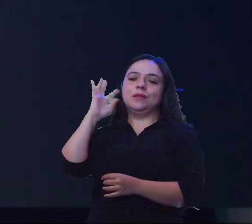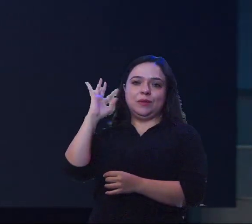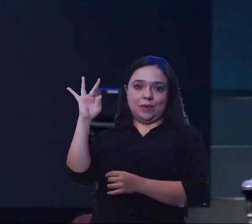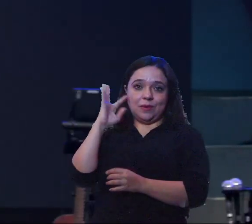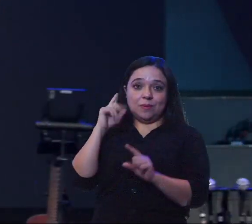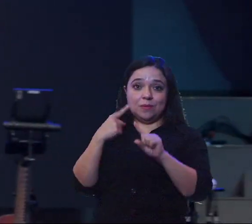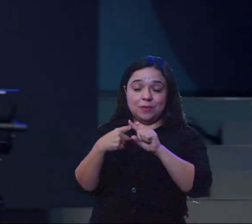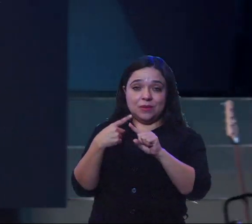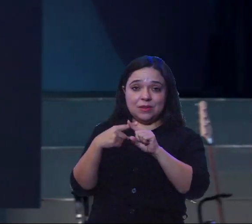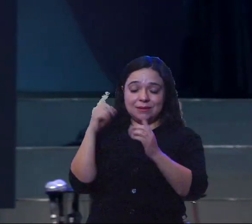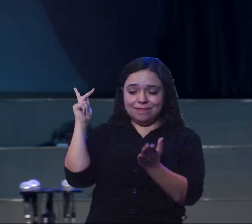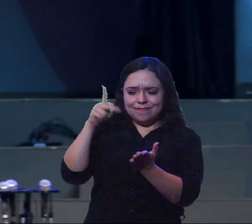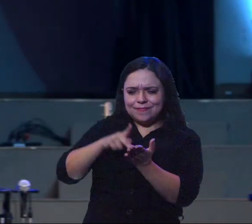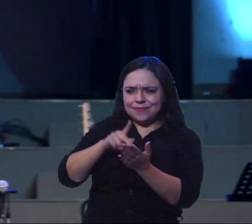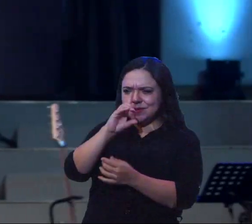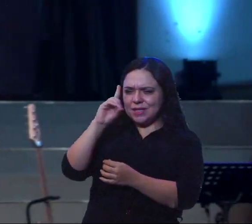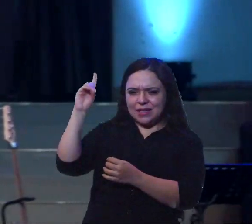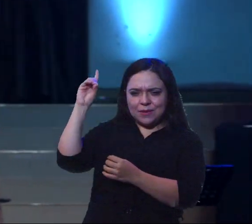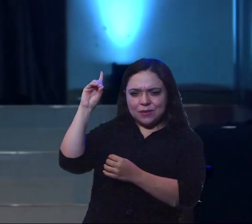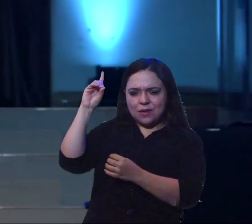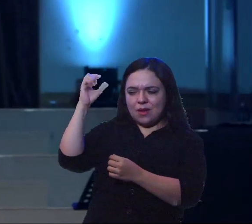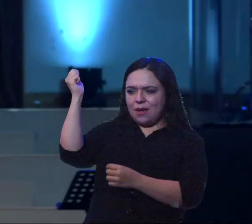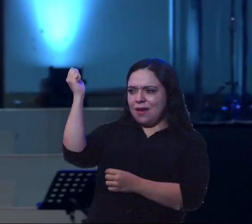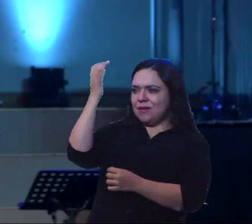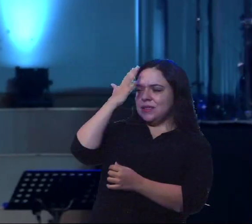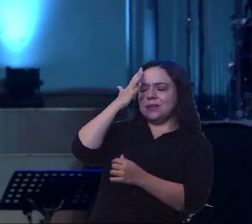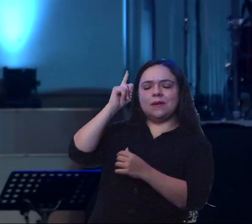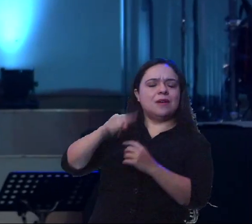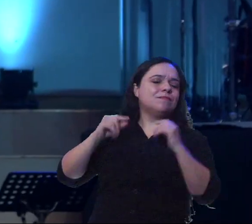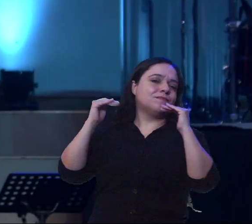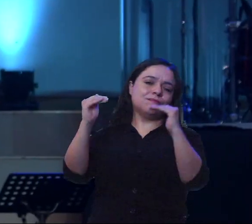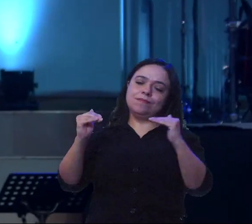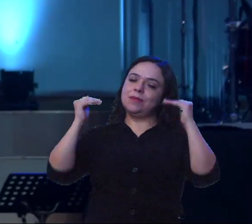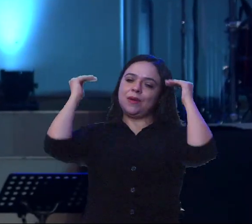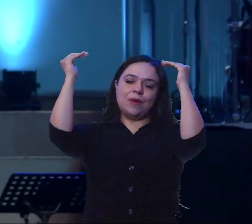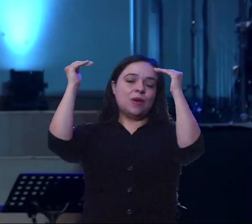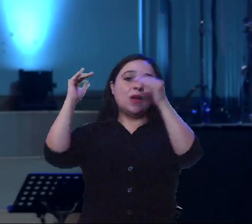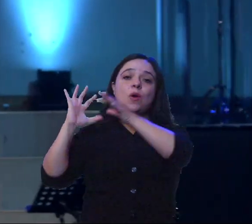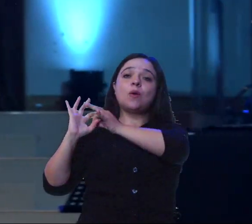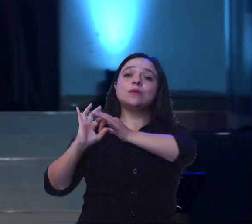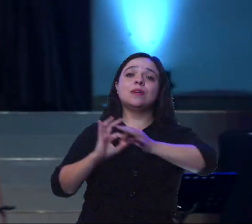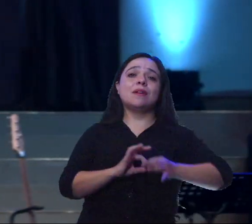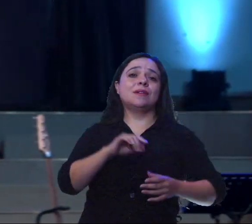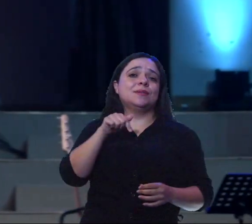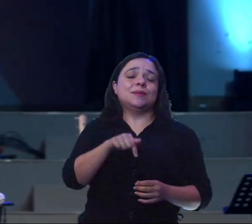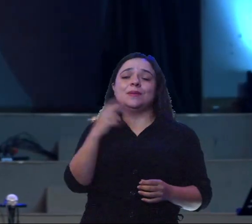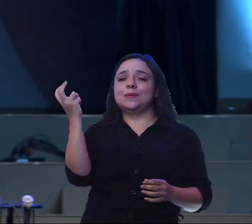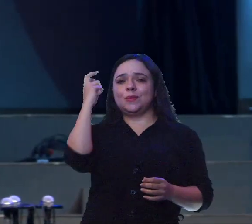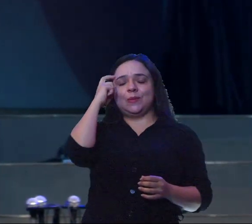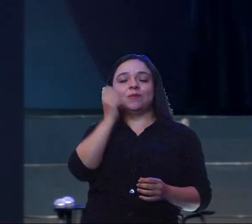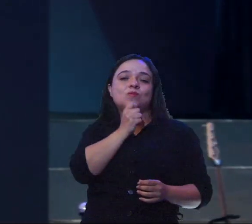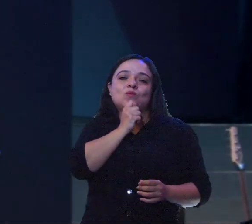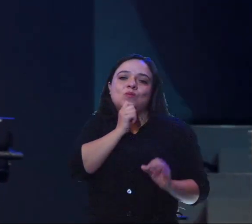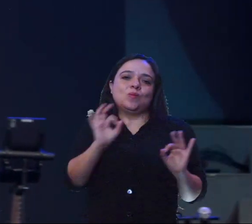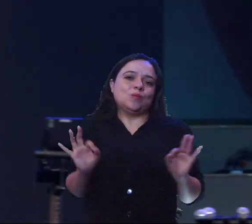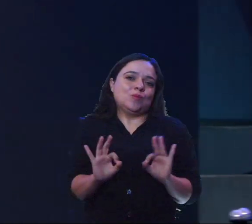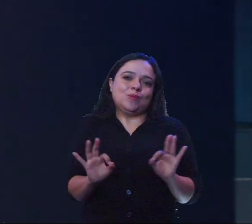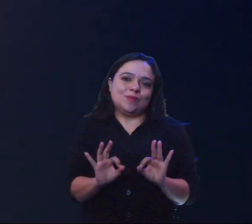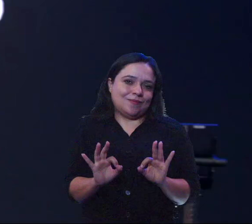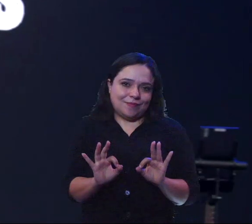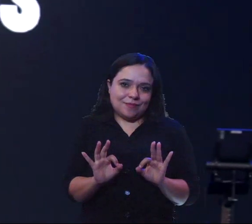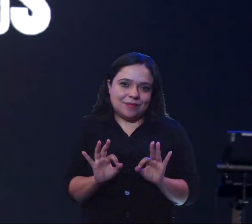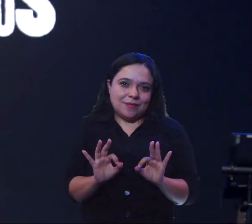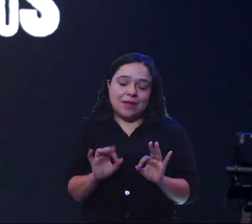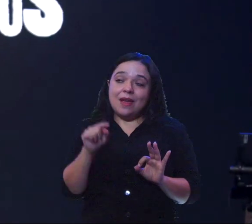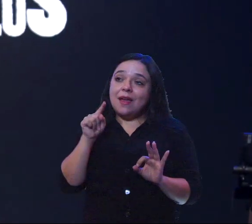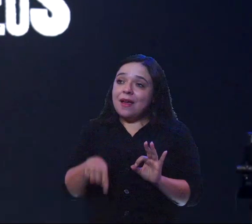grande revelação de Deus, ela era gigantesca, ela era completamente fora dos padrões culturais daquela própria época. Ela